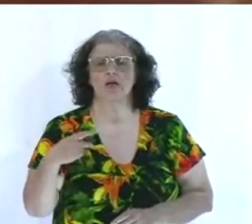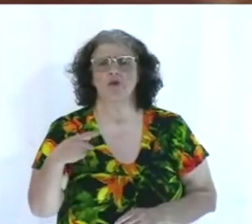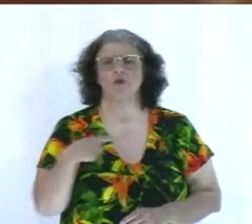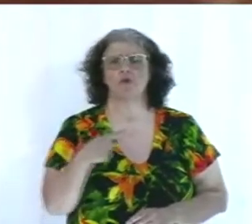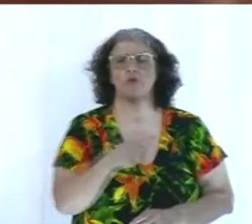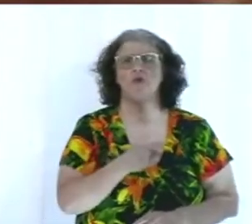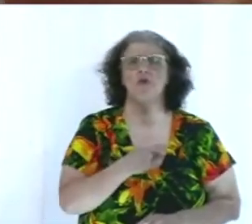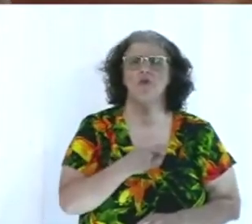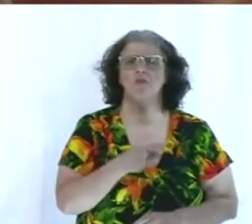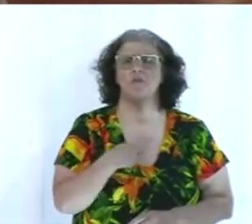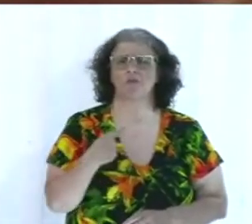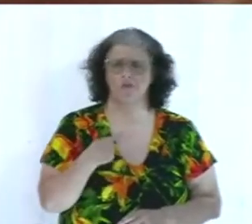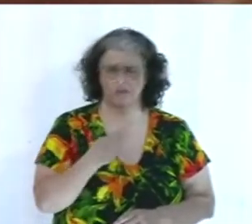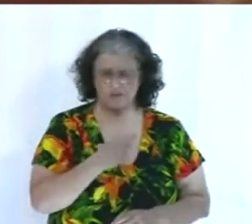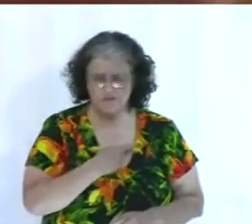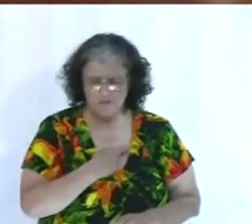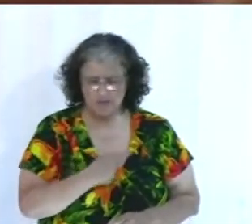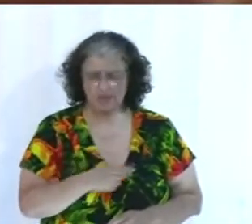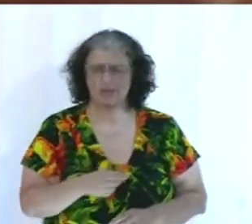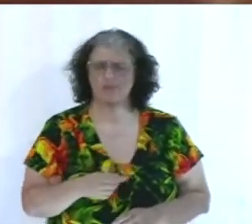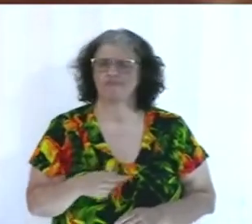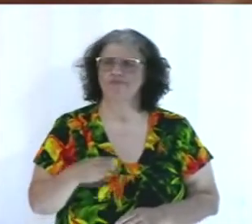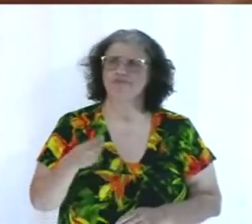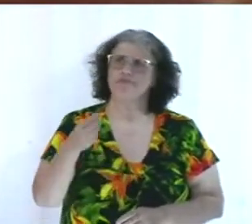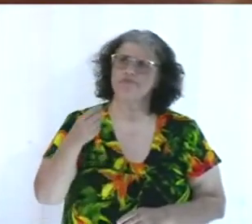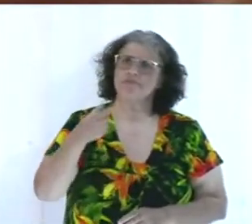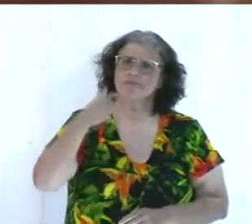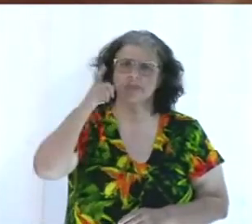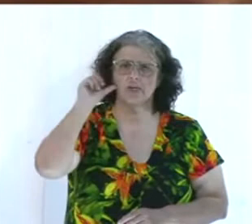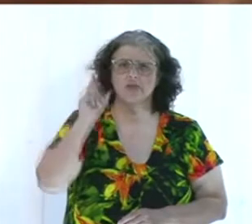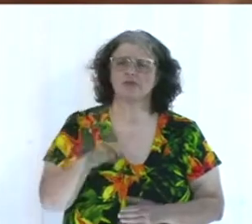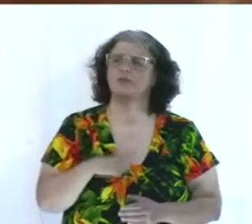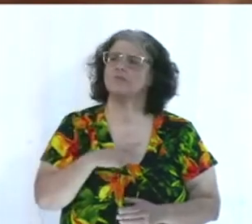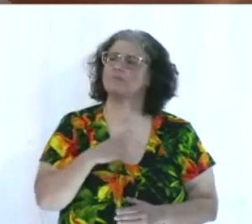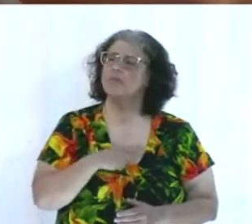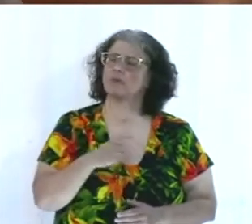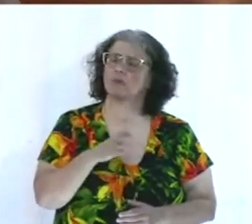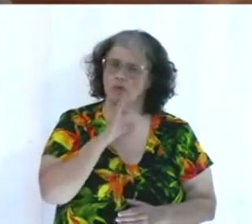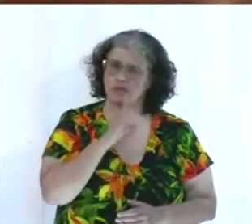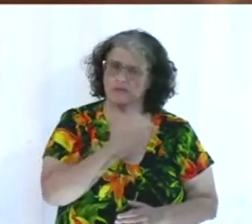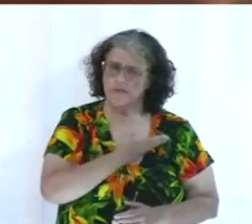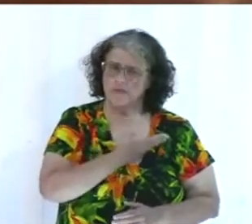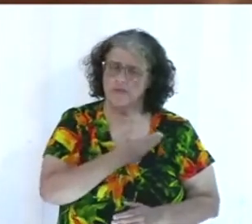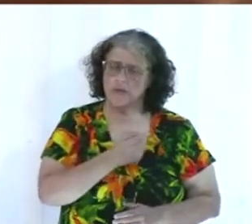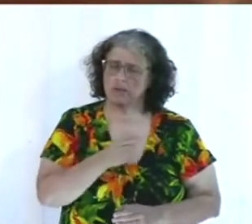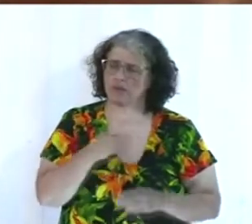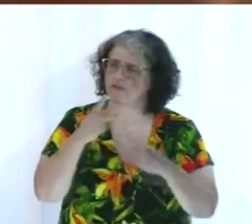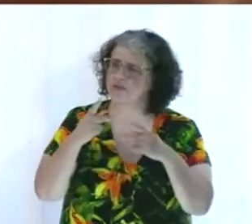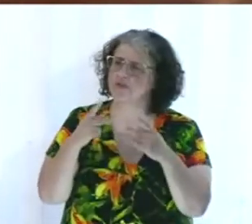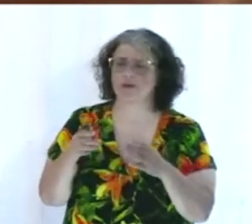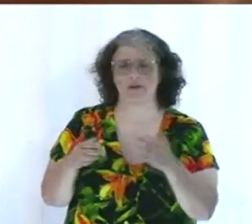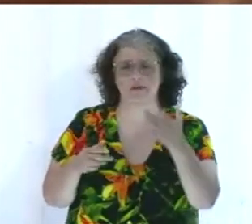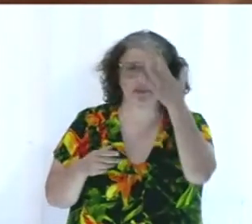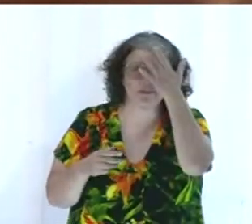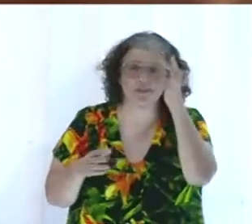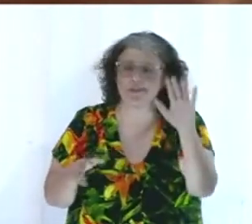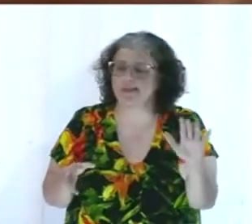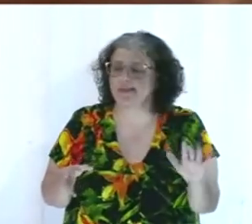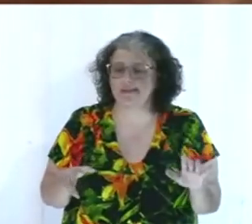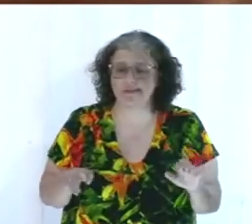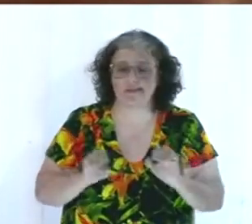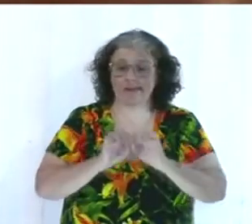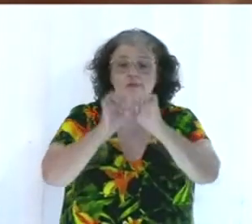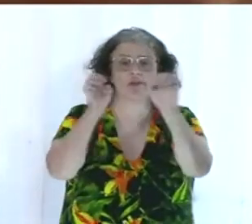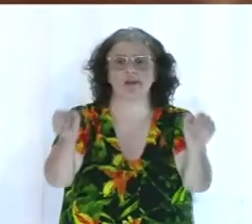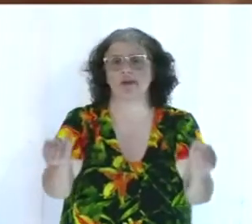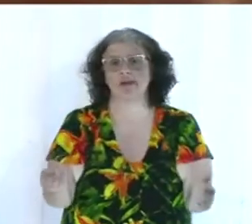estava pastoreando. Louvado seja Deus que a nossa igreja tem sido uma igreja firme nos princípios da palavra de Deus, nos princípios